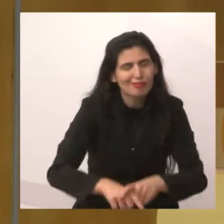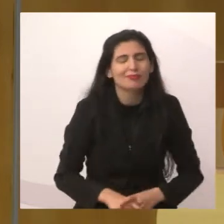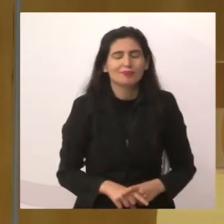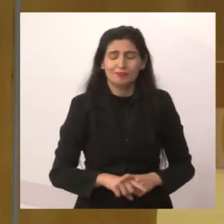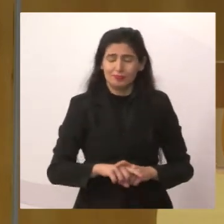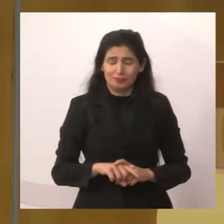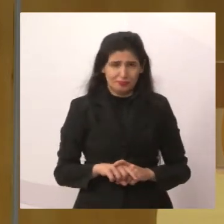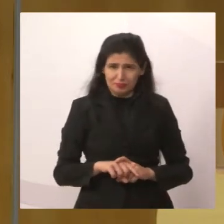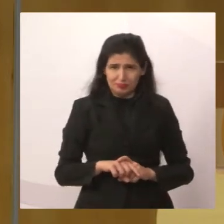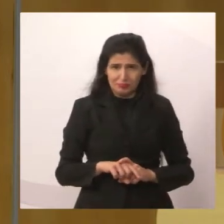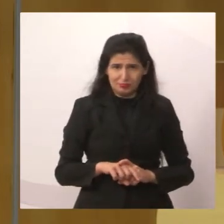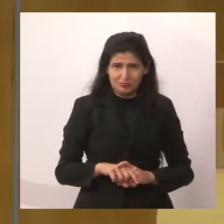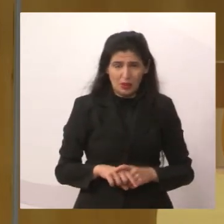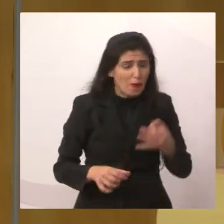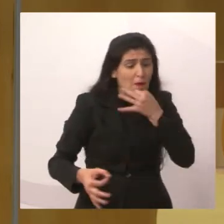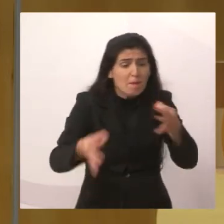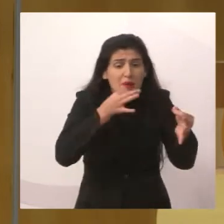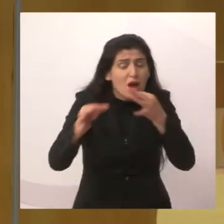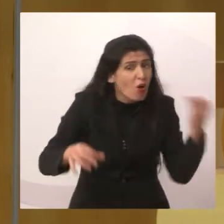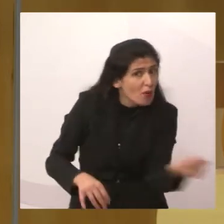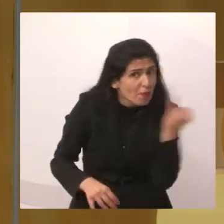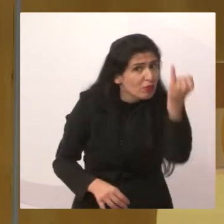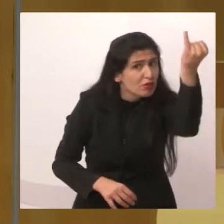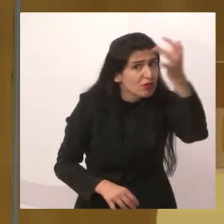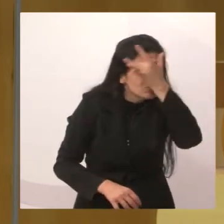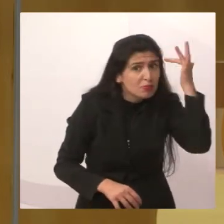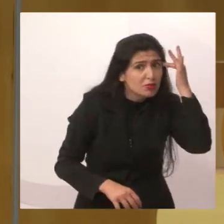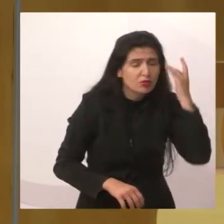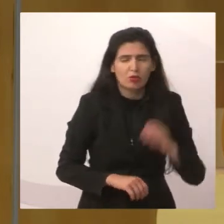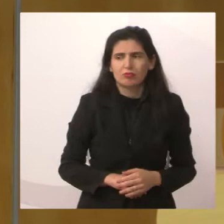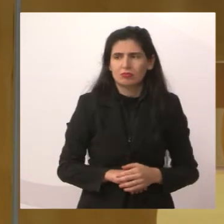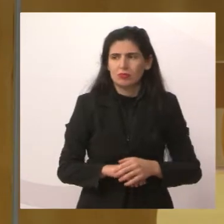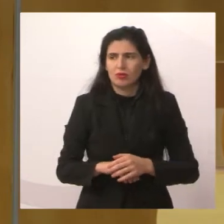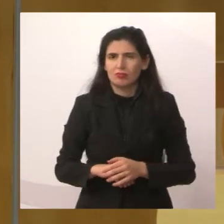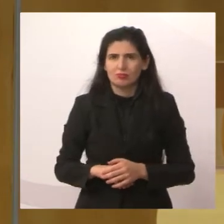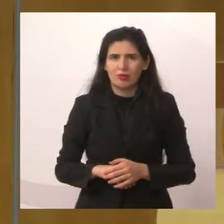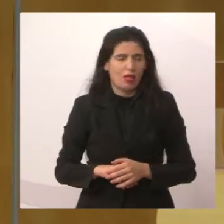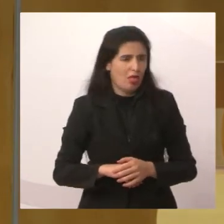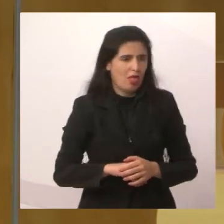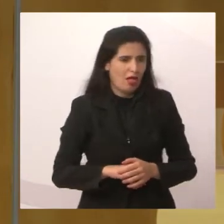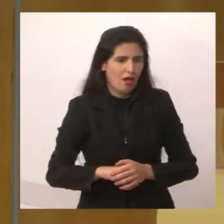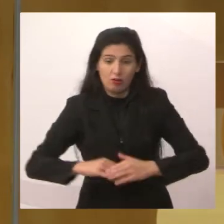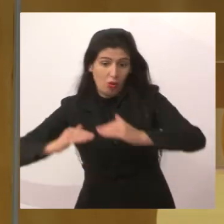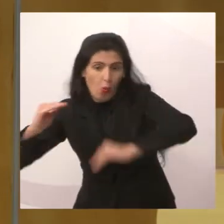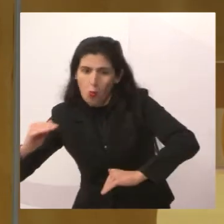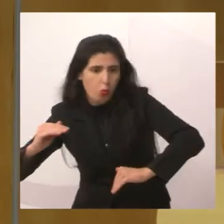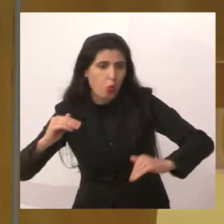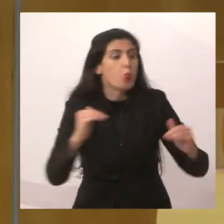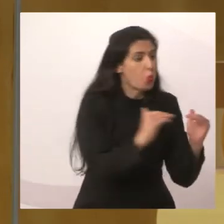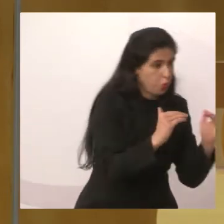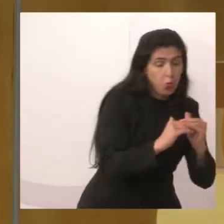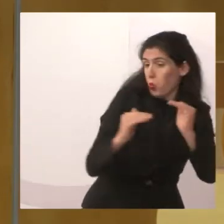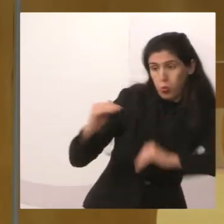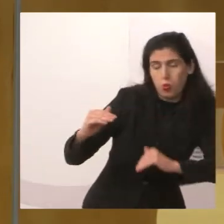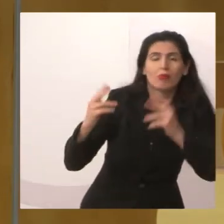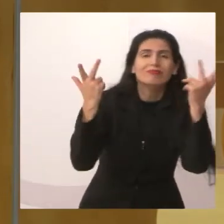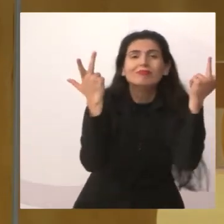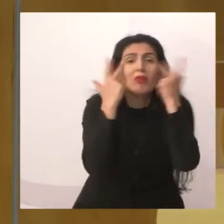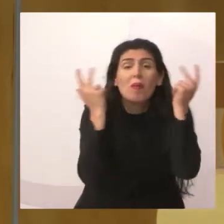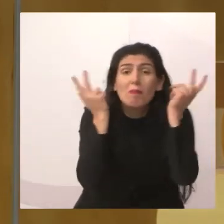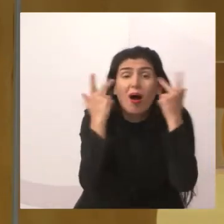opiniões, divergência de projetos, porque quem será beneficiado com esse debate construtivo